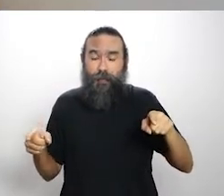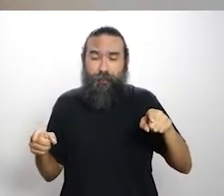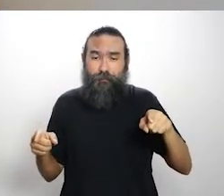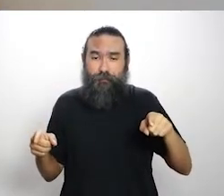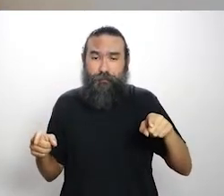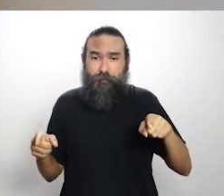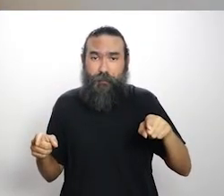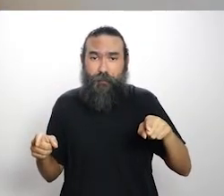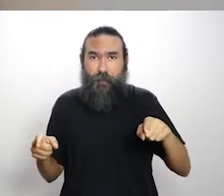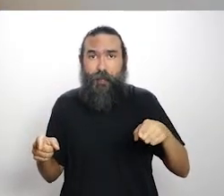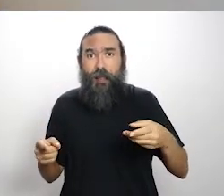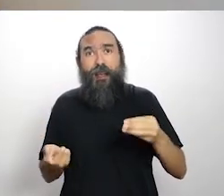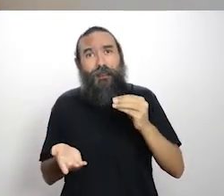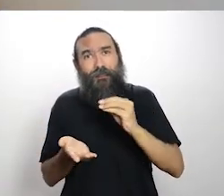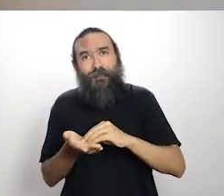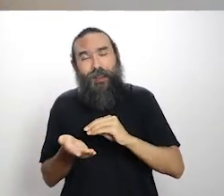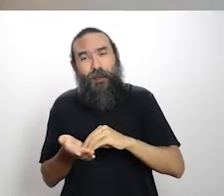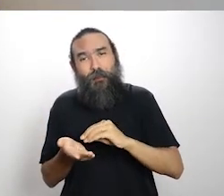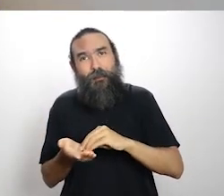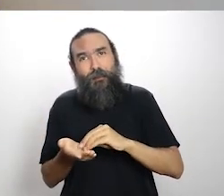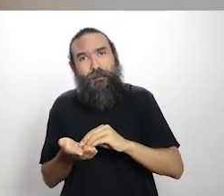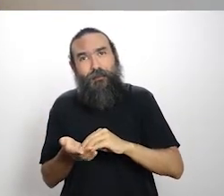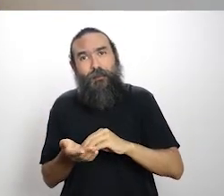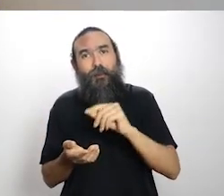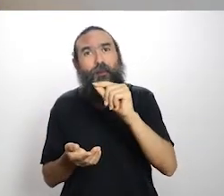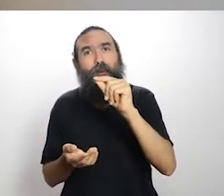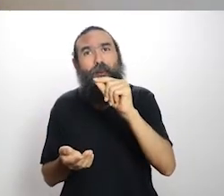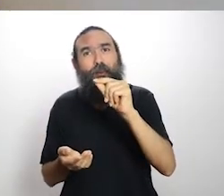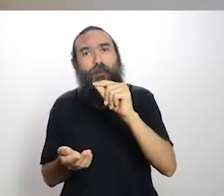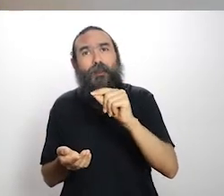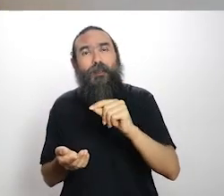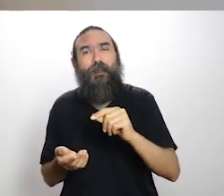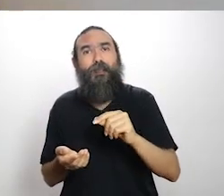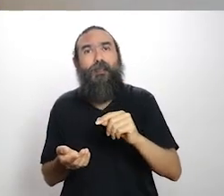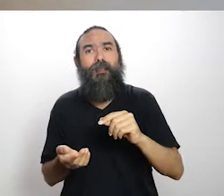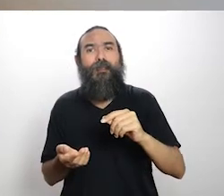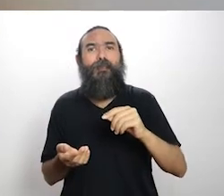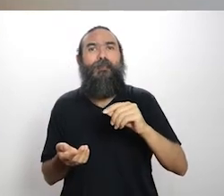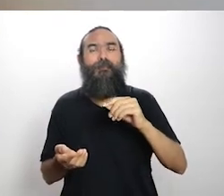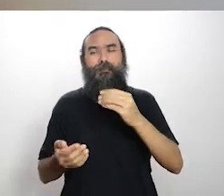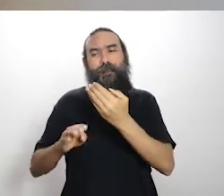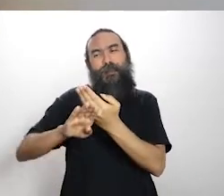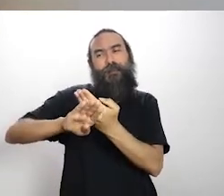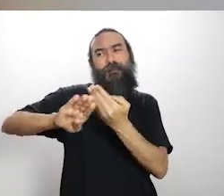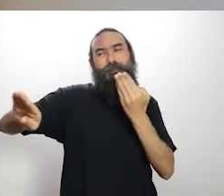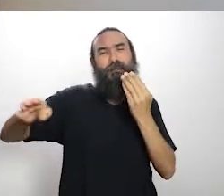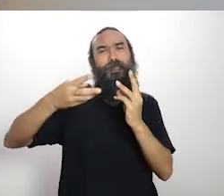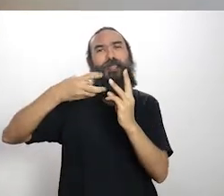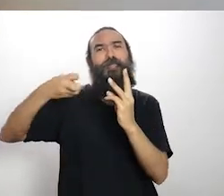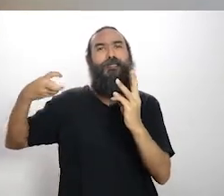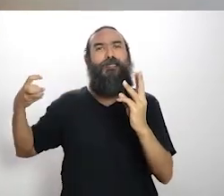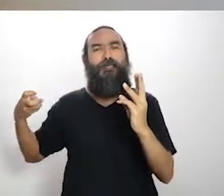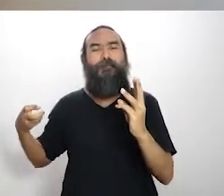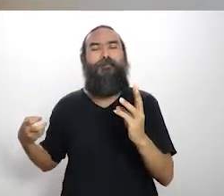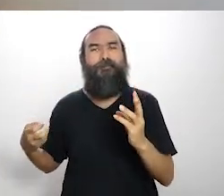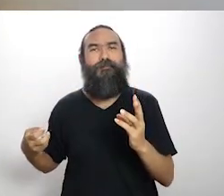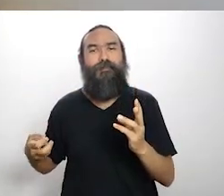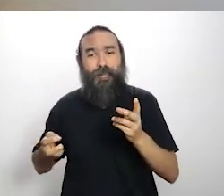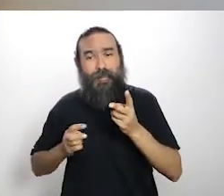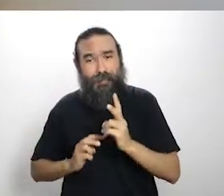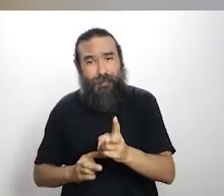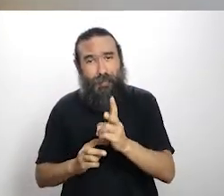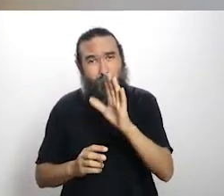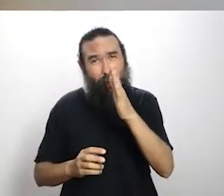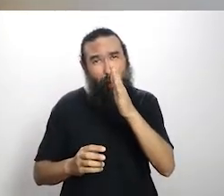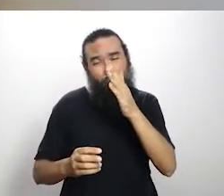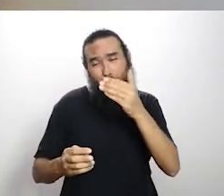continua o pensamento ainda continua que os indígenas bem distante. Então, as pessoas, sempre quando é no